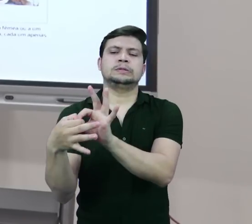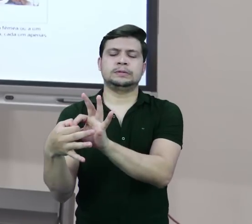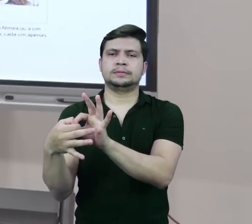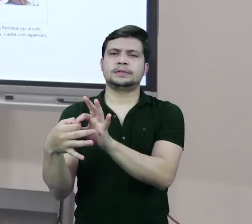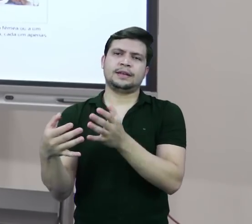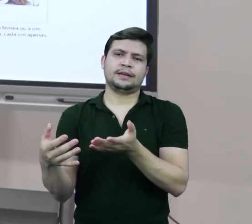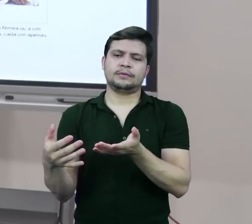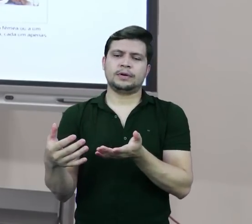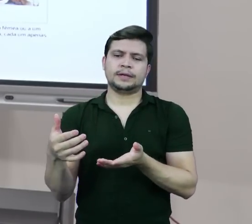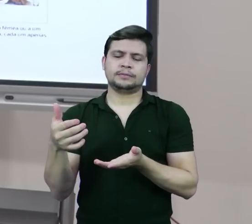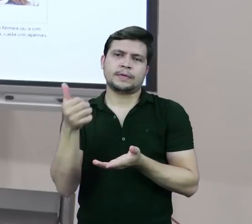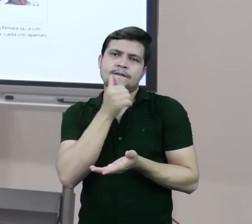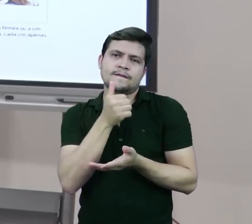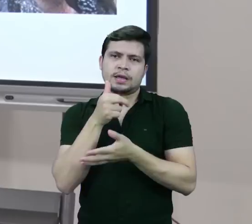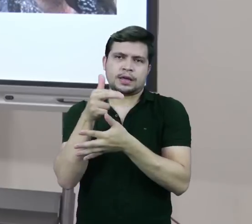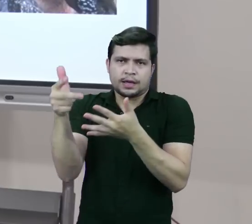não só por alimento.